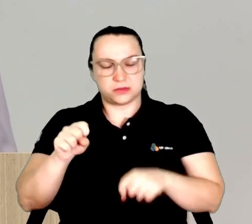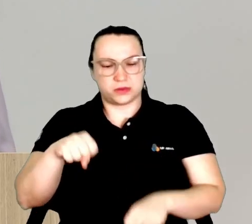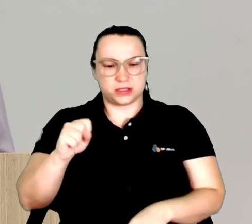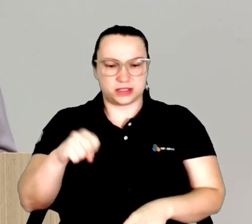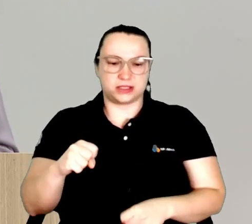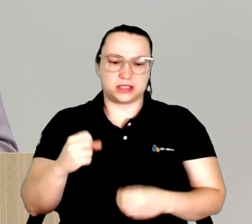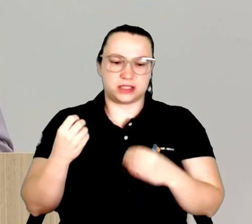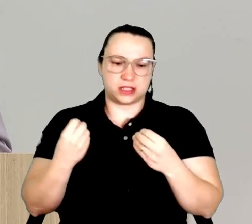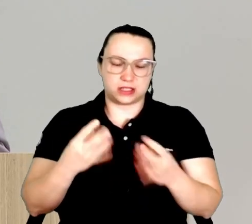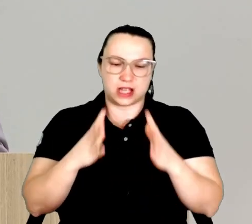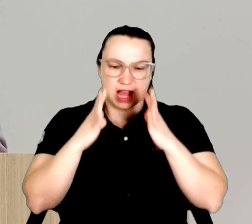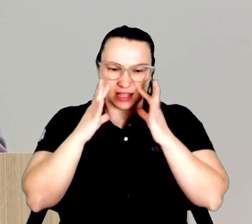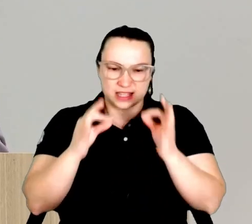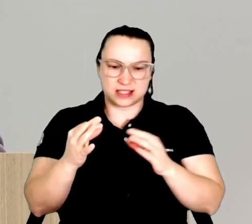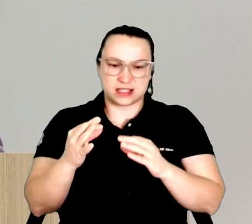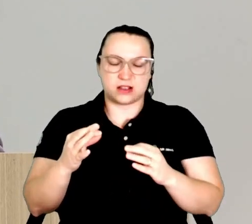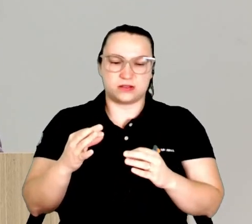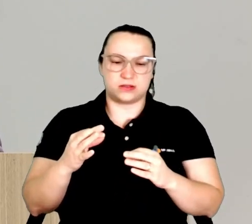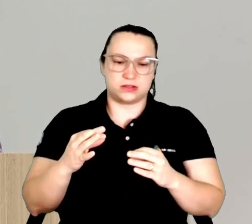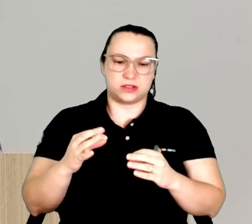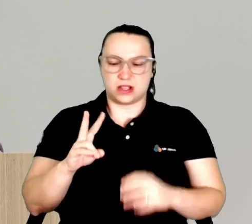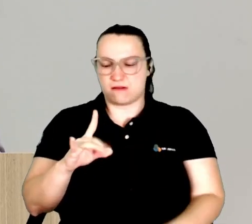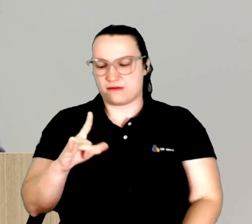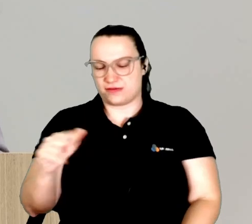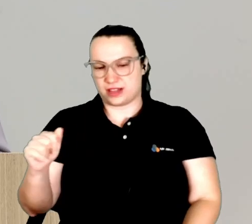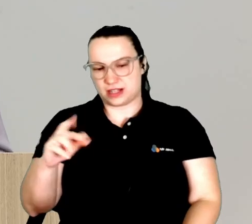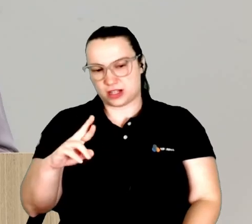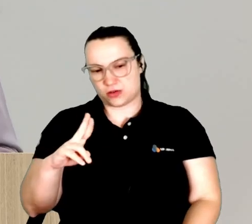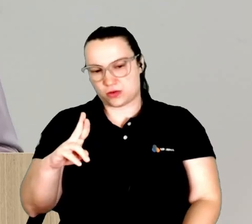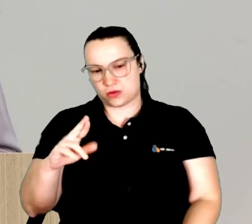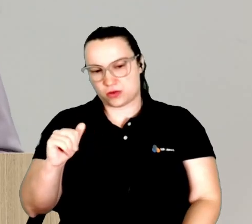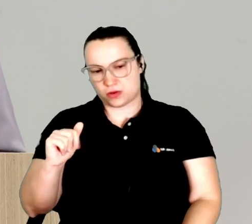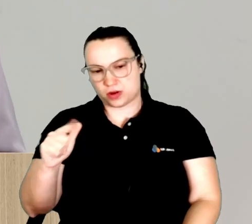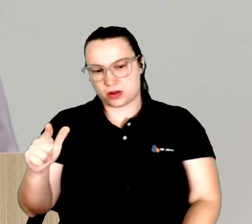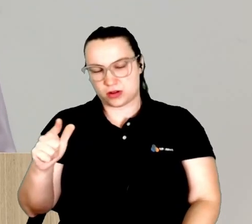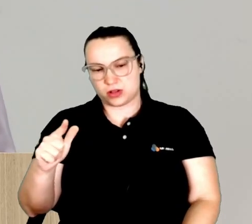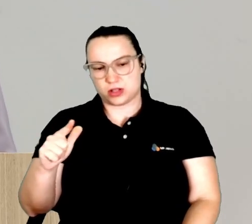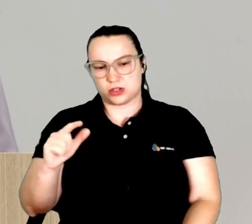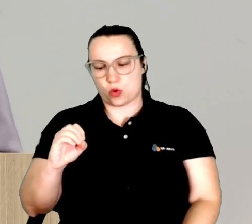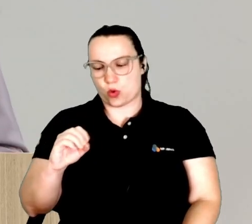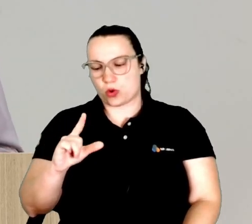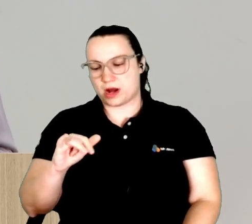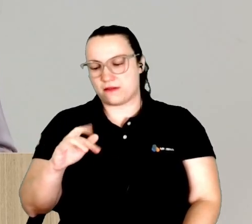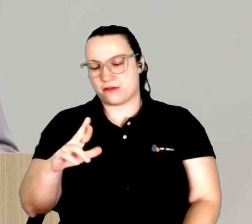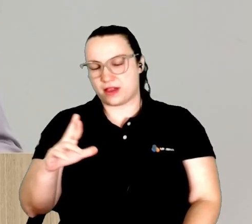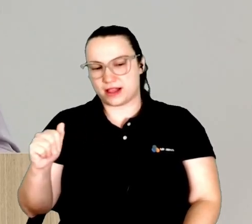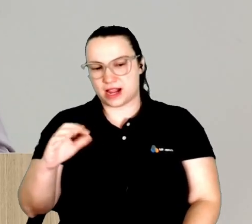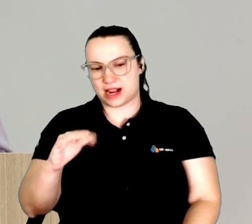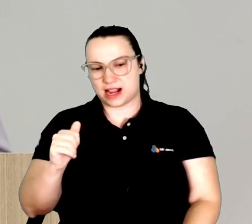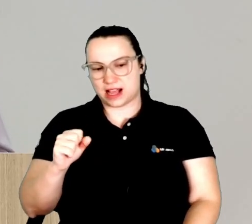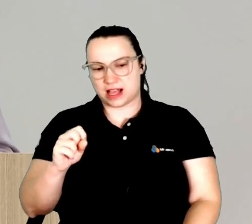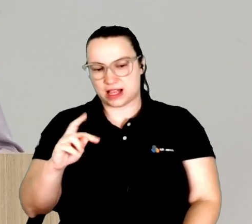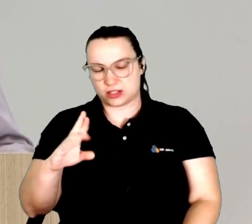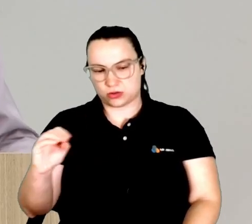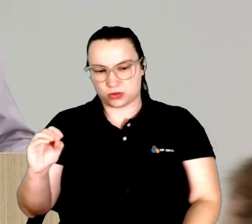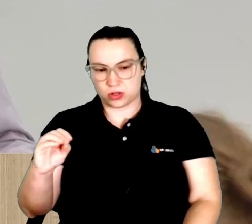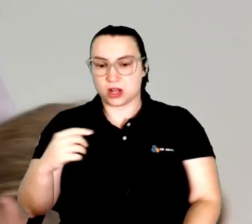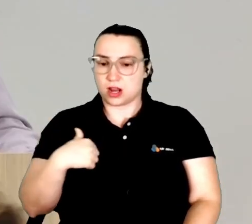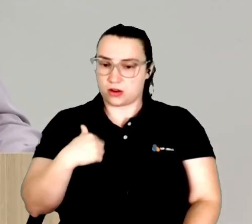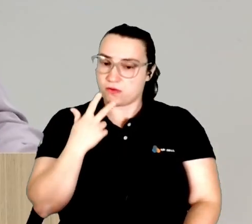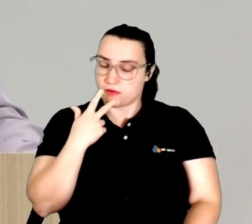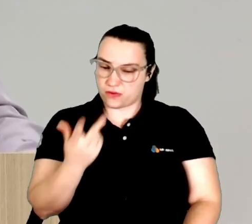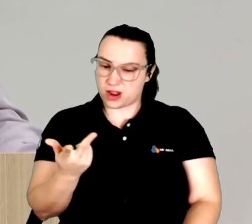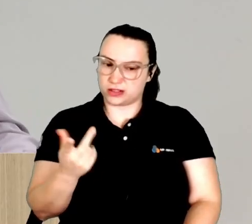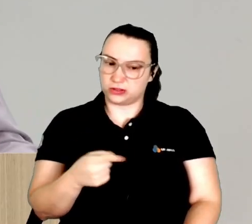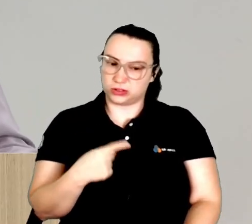uma atenção especial aí à Vila Rural também do distrito do Dr. Oliveira Castro, o qual eu até digo, né, que são